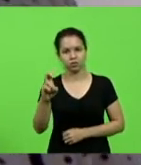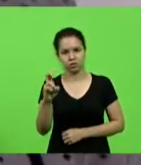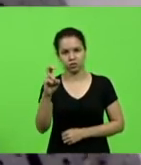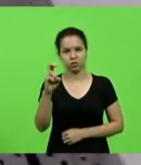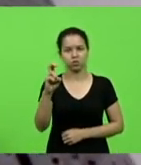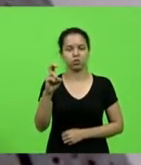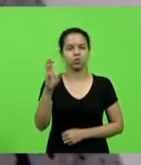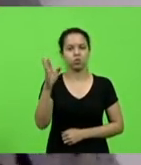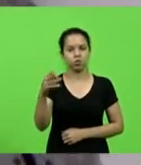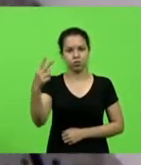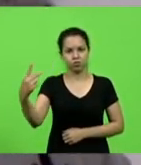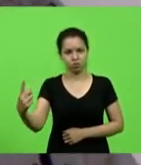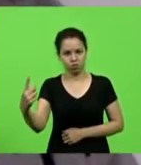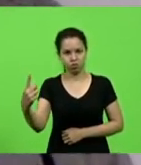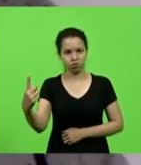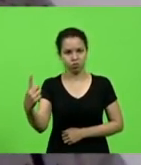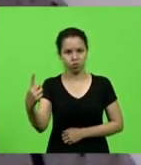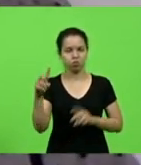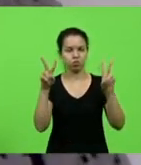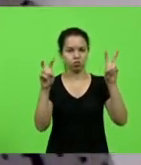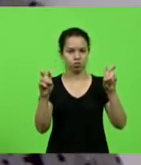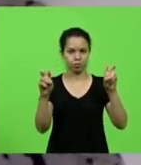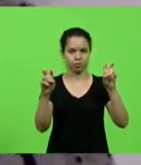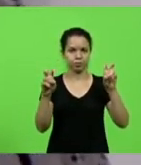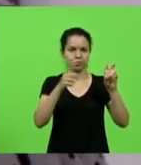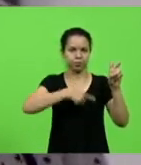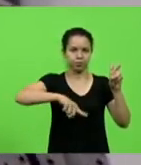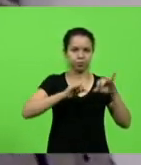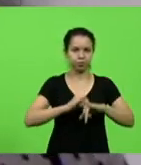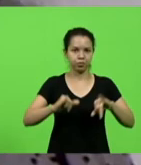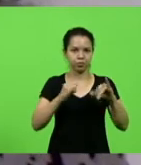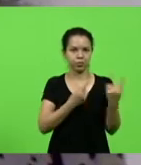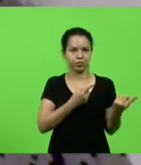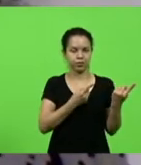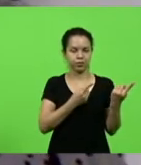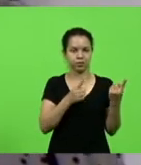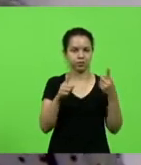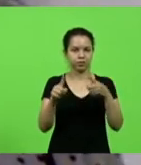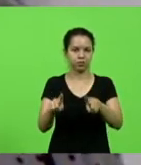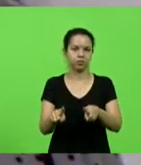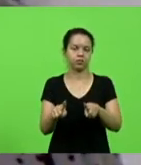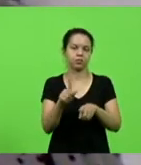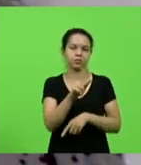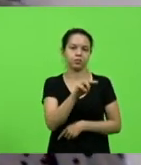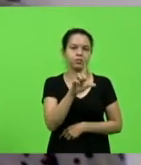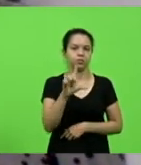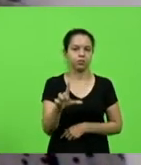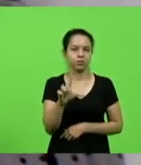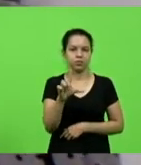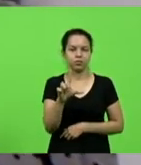005-2021, que relata a nossa manifestação contrária ao PL